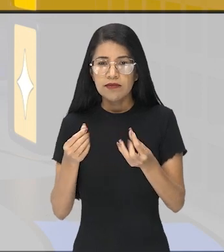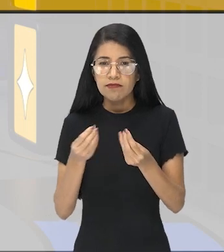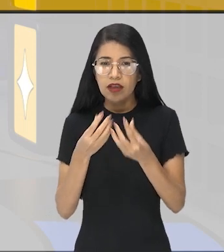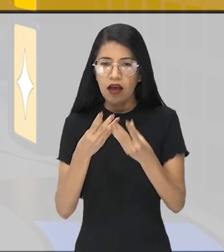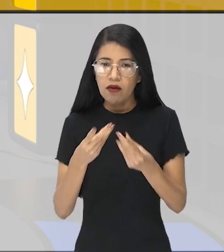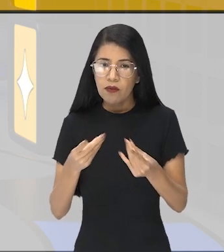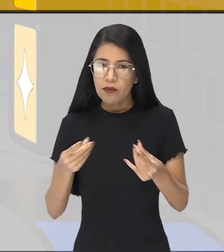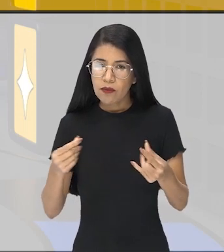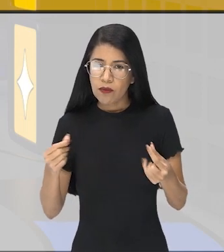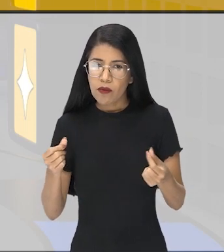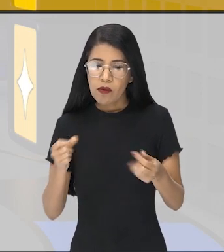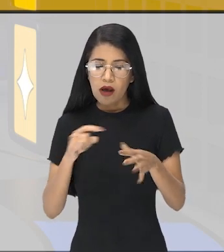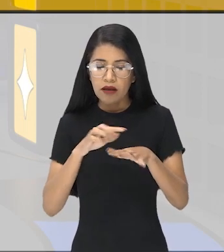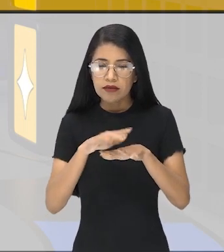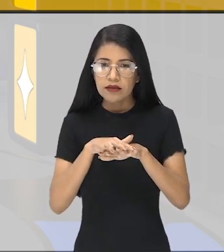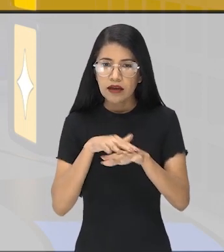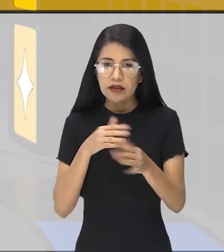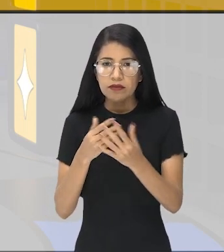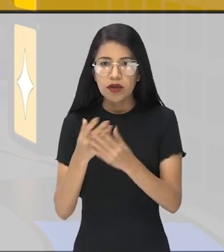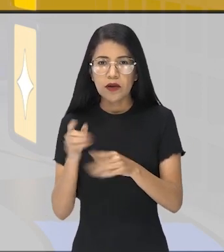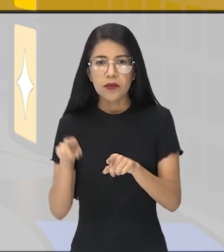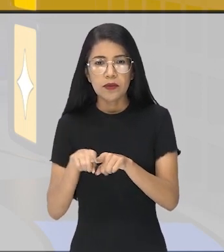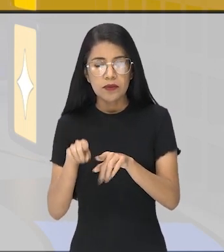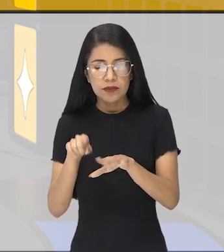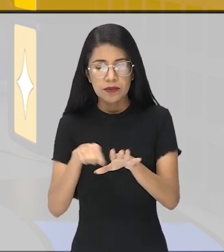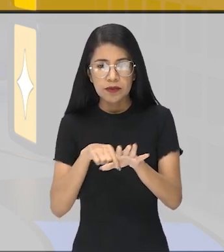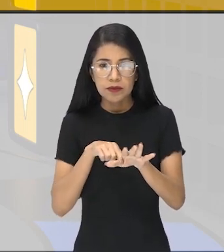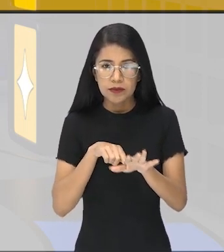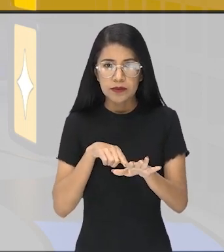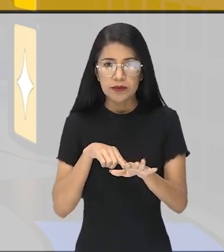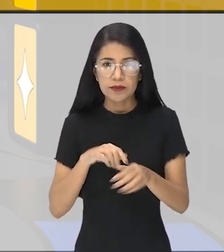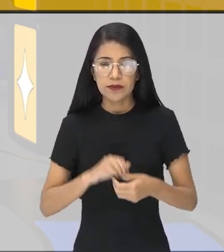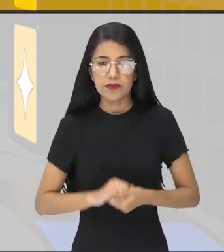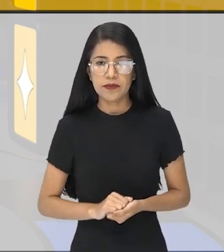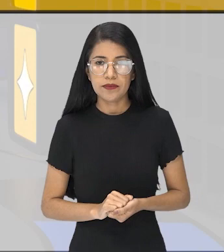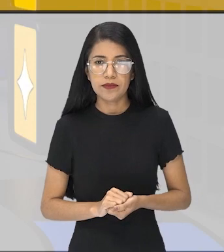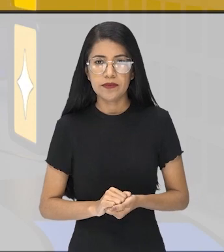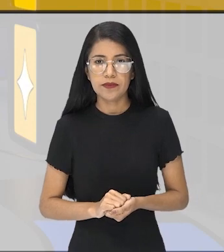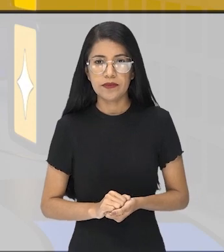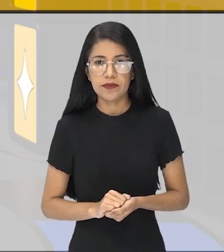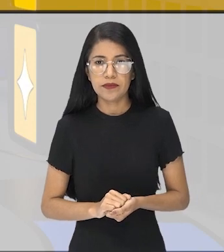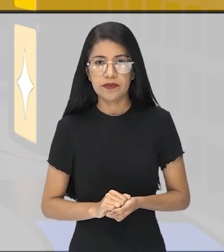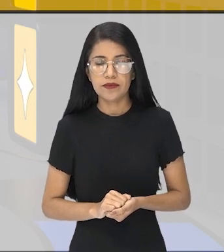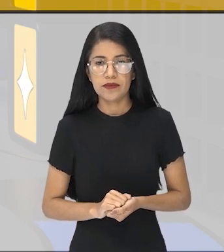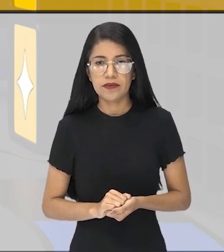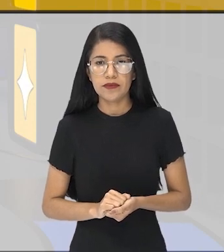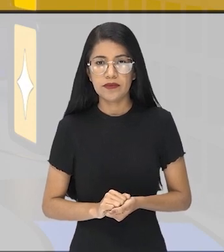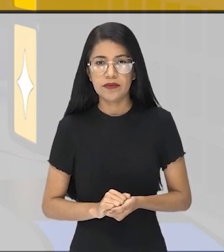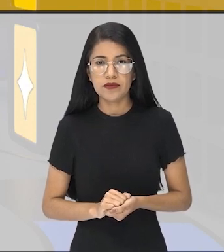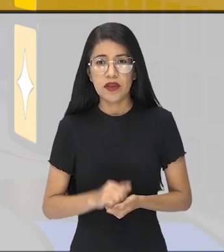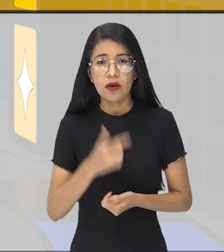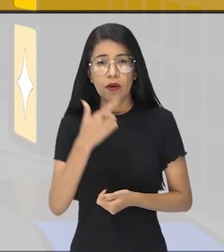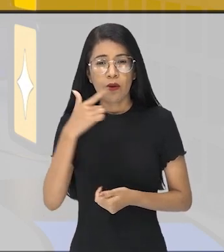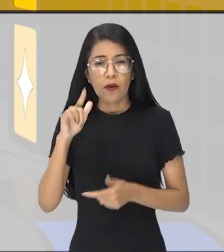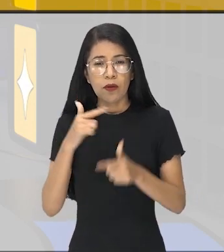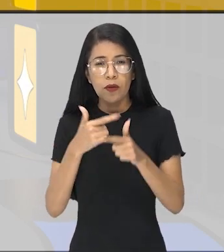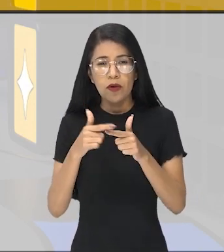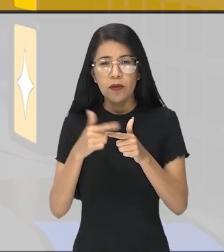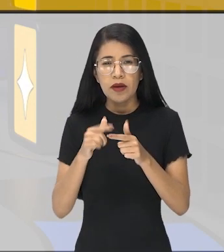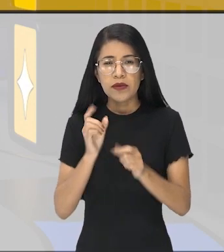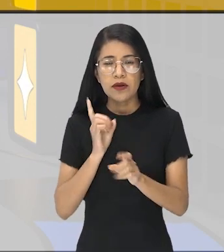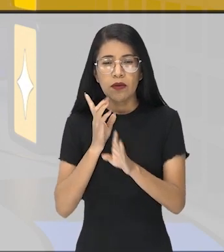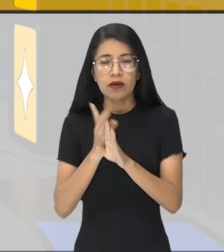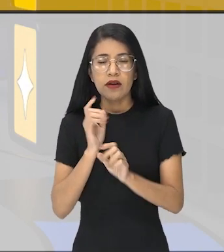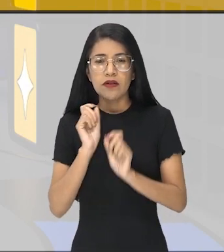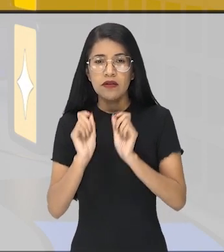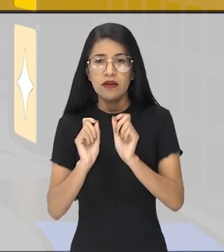sensibilidade nas extremidades, principalmente das mãos e dos pés. Outras manifestações comuns